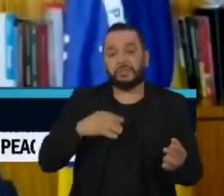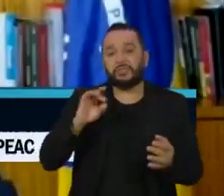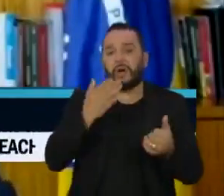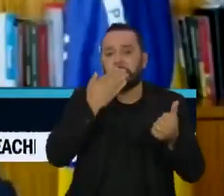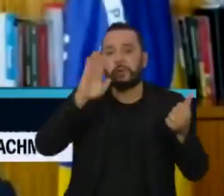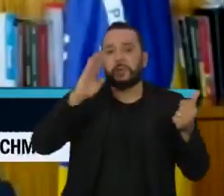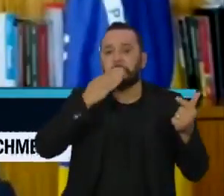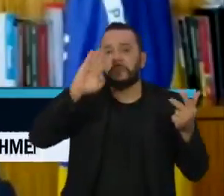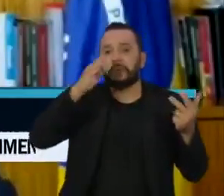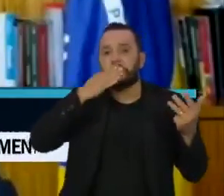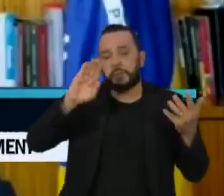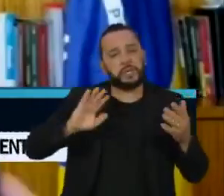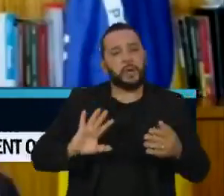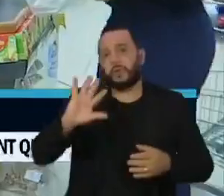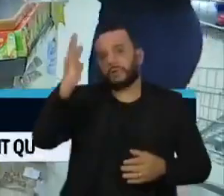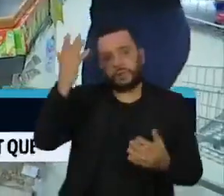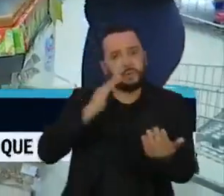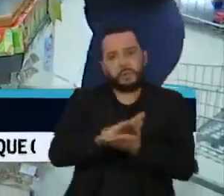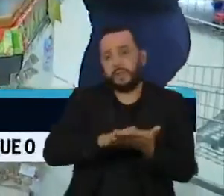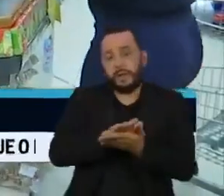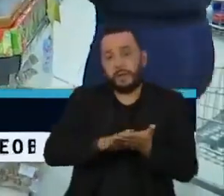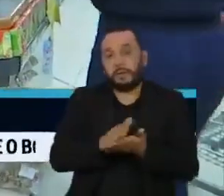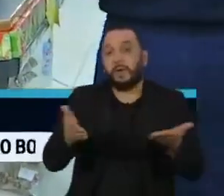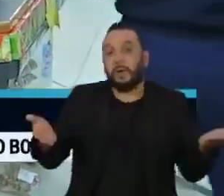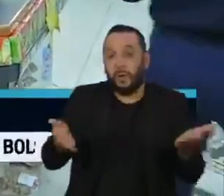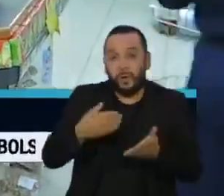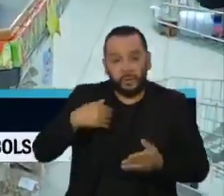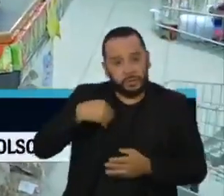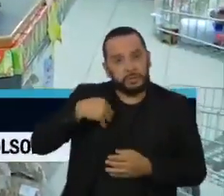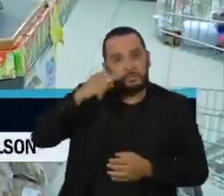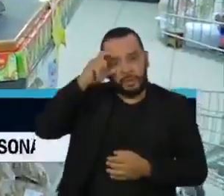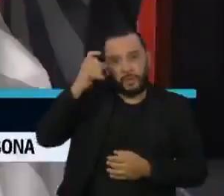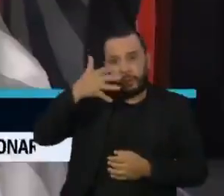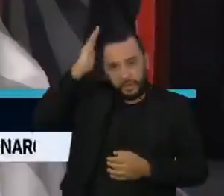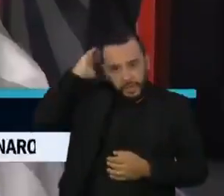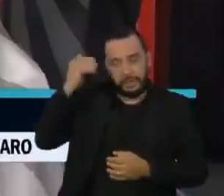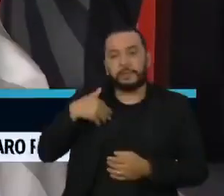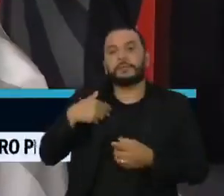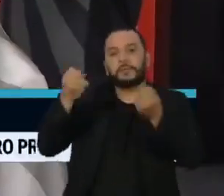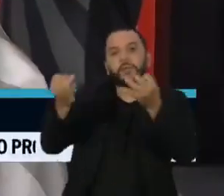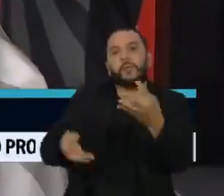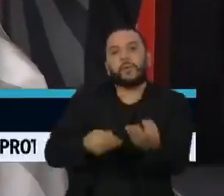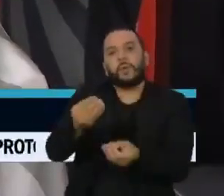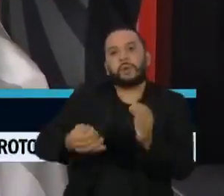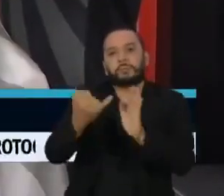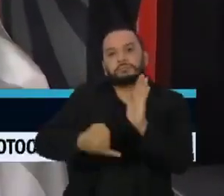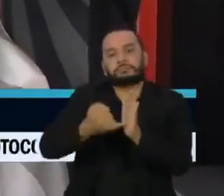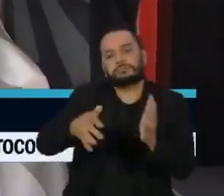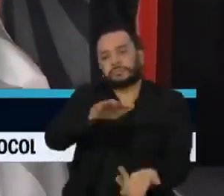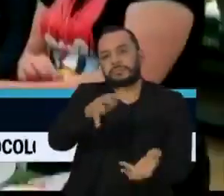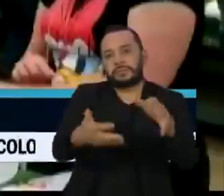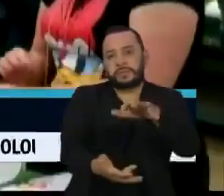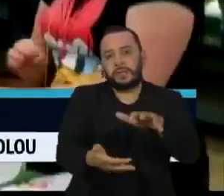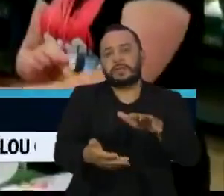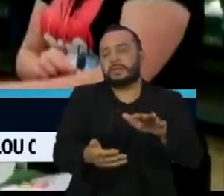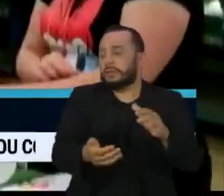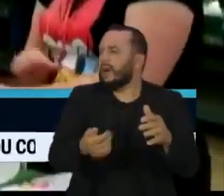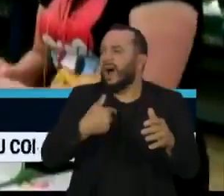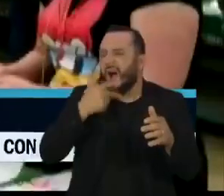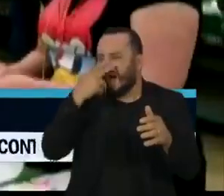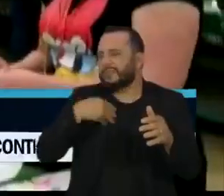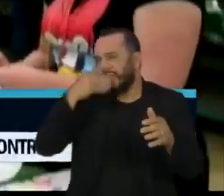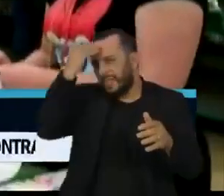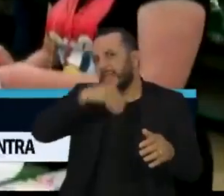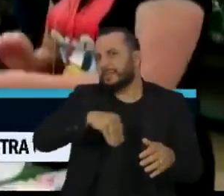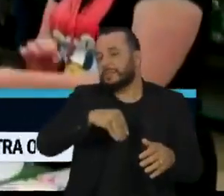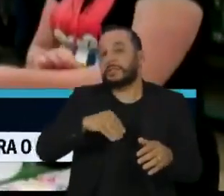da Economia, hoje colocou água na fervura da reforma tributária. Disse que prefere desistir do que